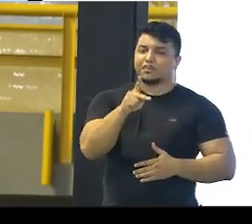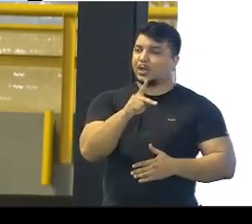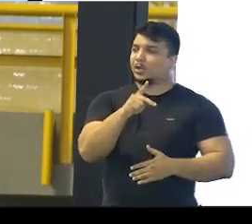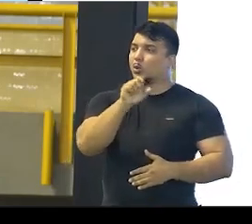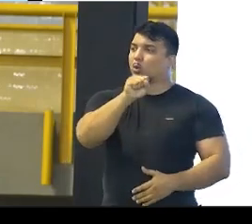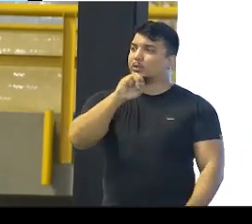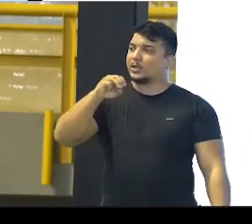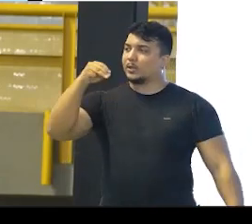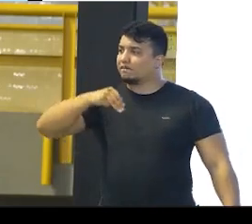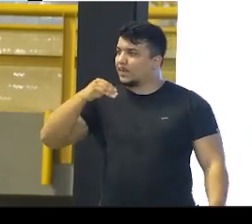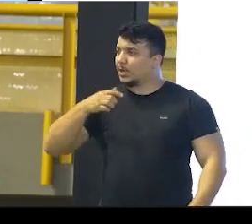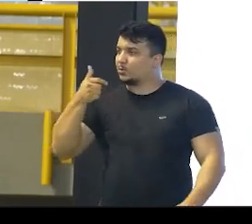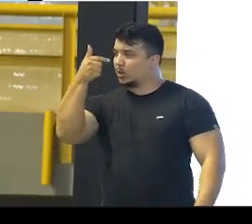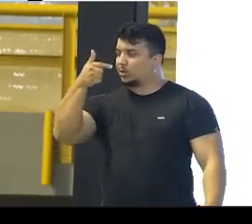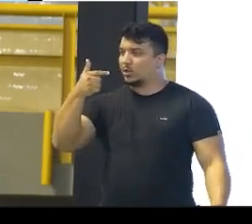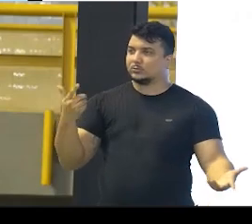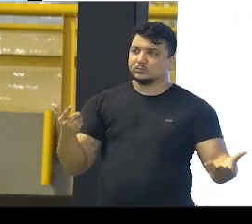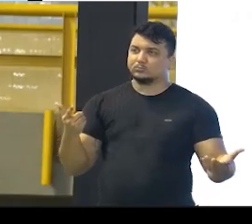só.